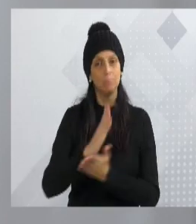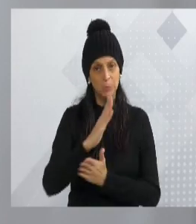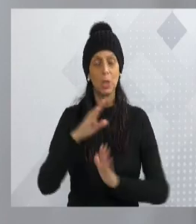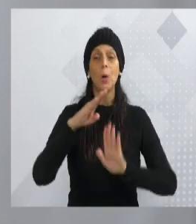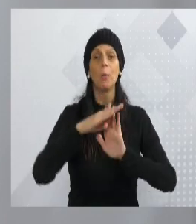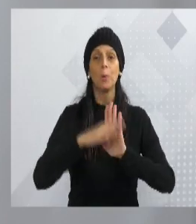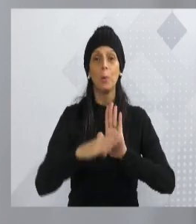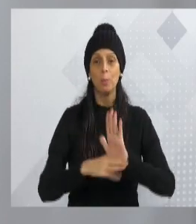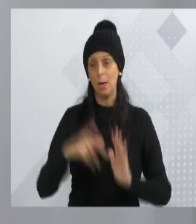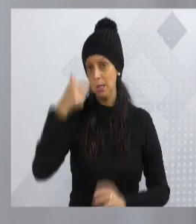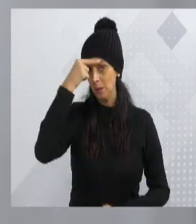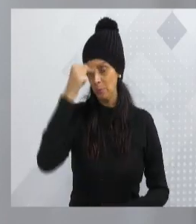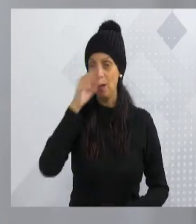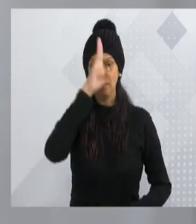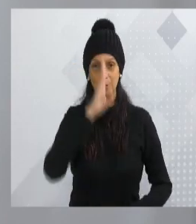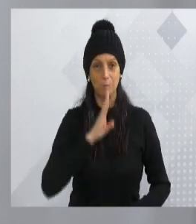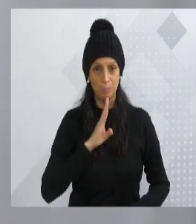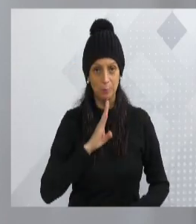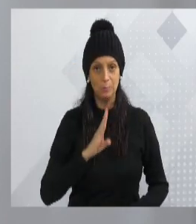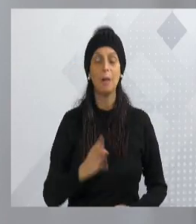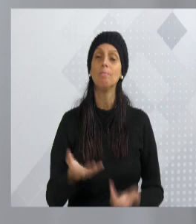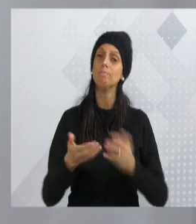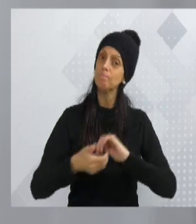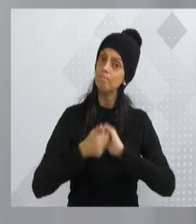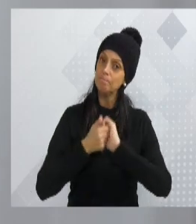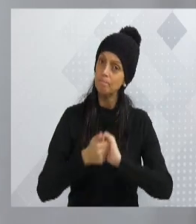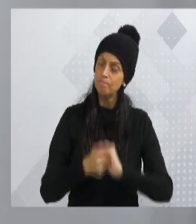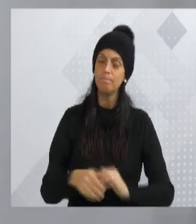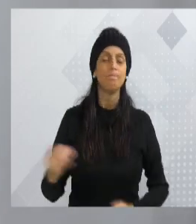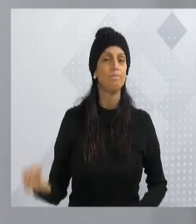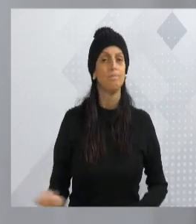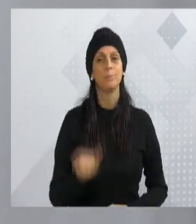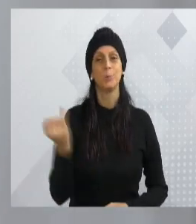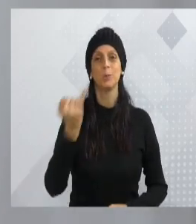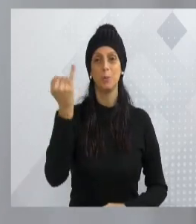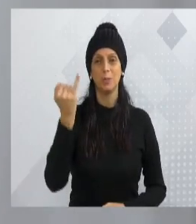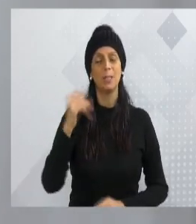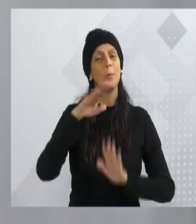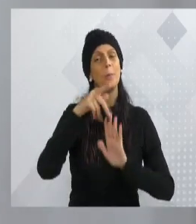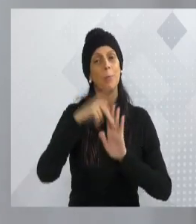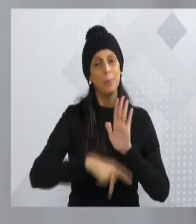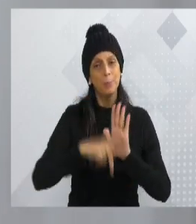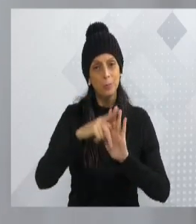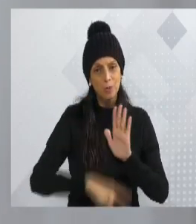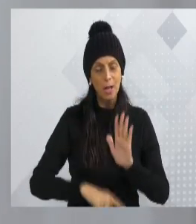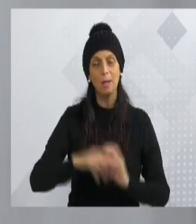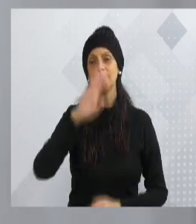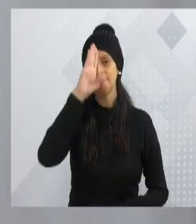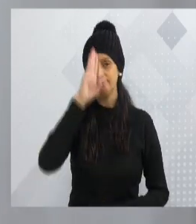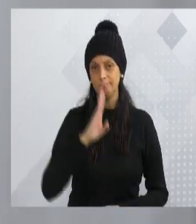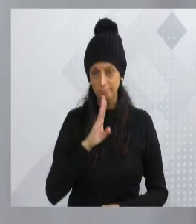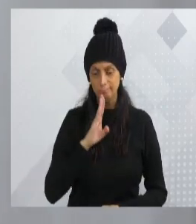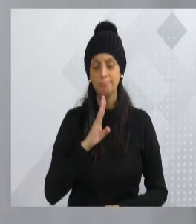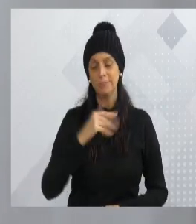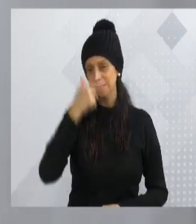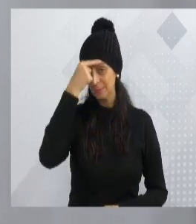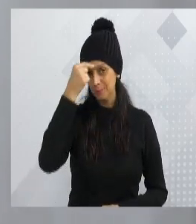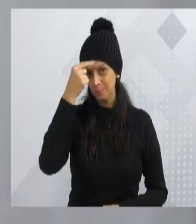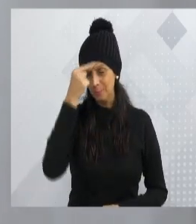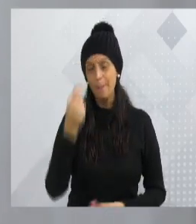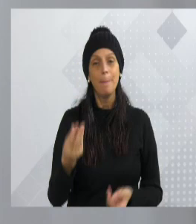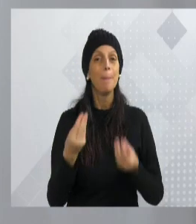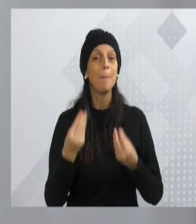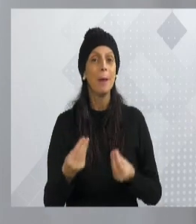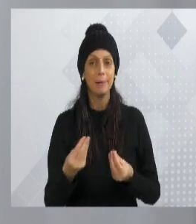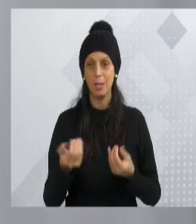programa da Universidade gratuita quero parabenizar é muito importante esse projeto da Universidade gratuita para os jovens terem acesso